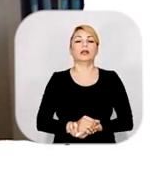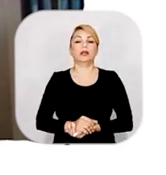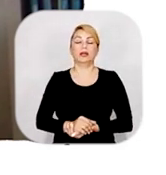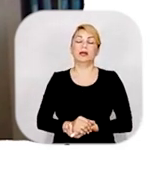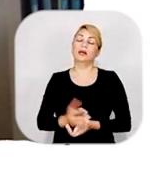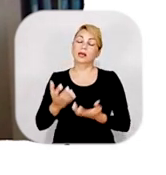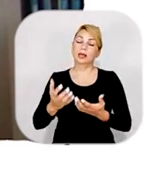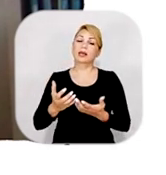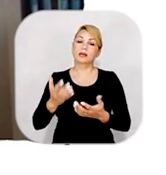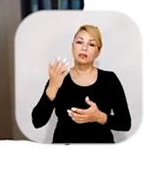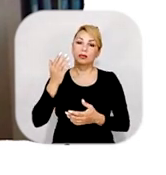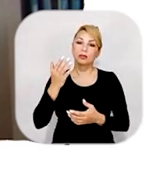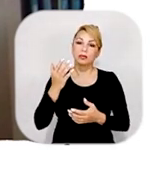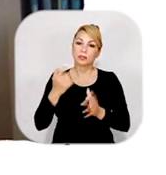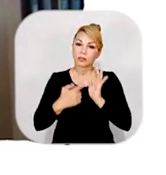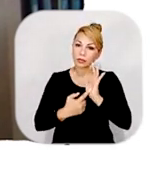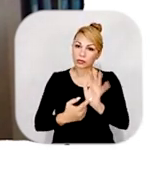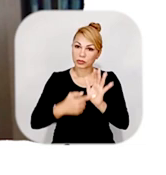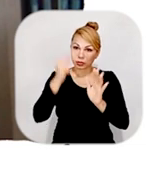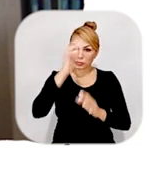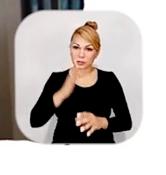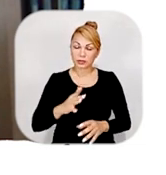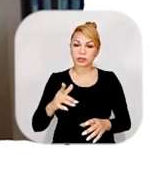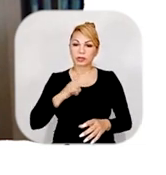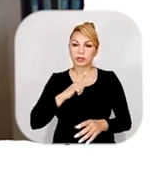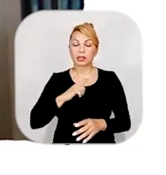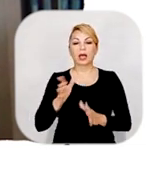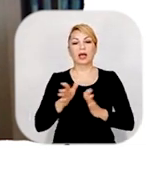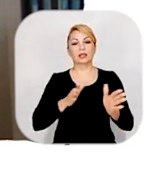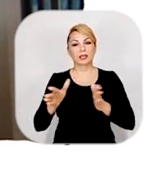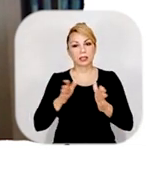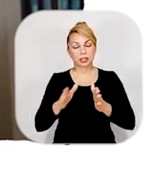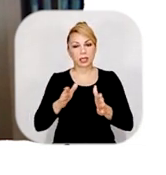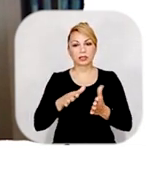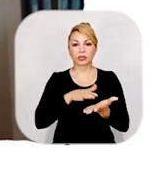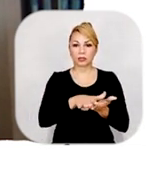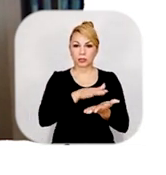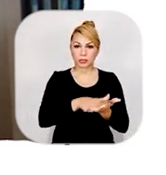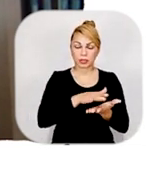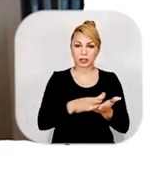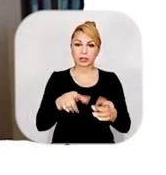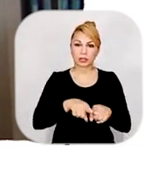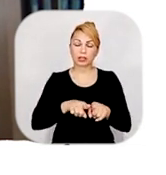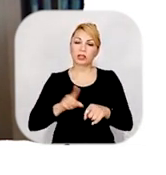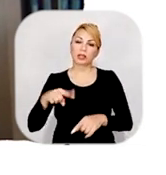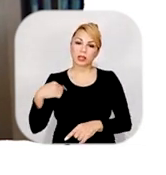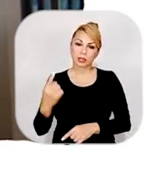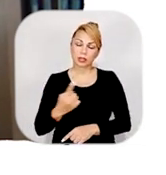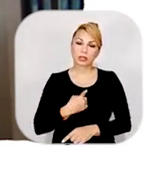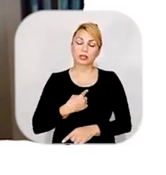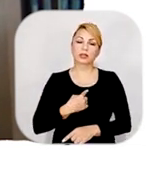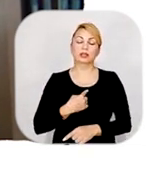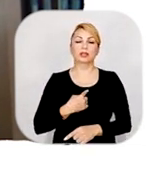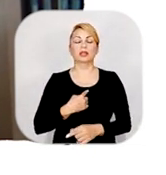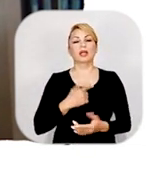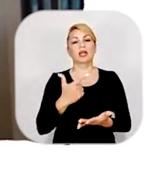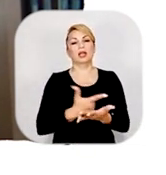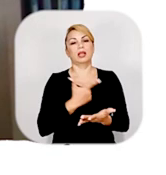às publicações dele, né? Então, o que nós fizemos? Ficou como esse material, esse livro ele